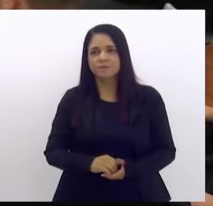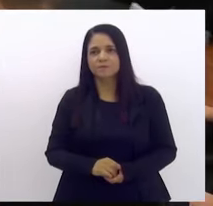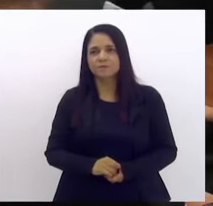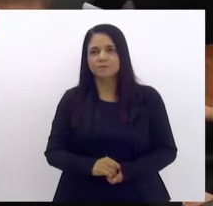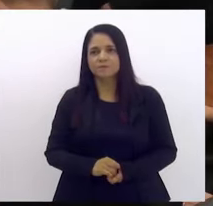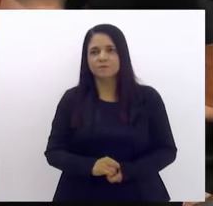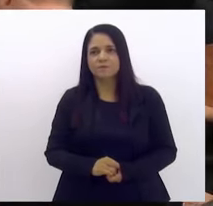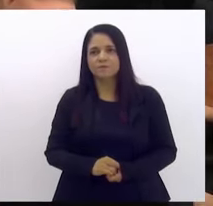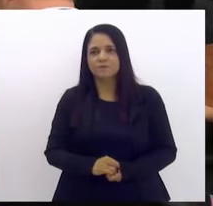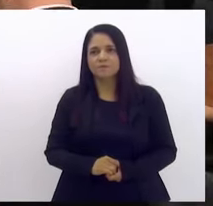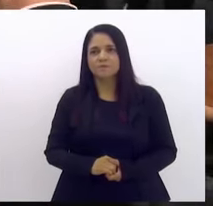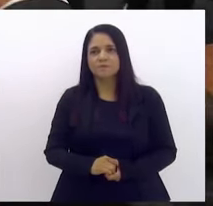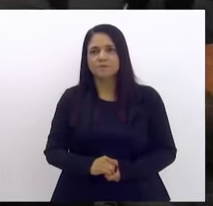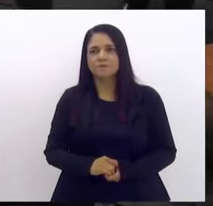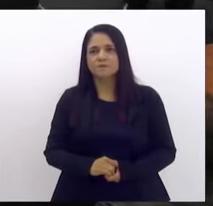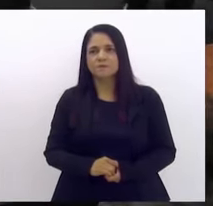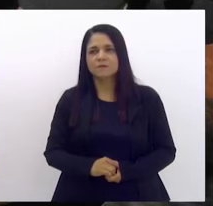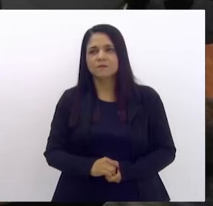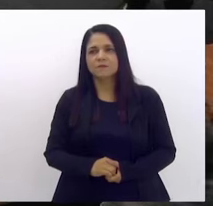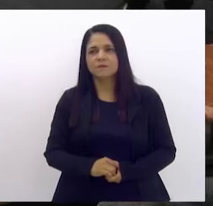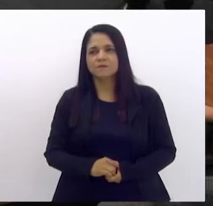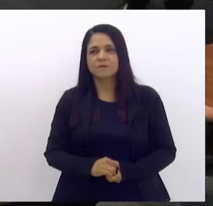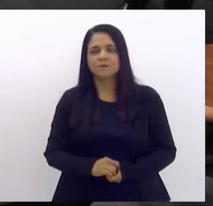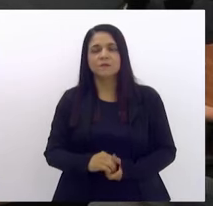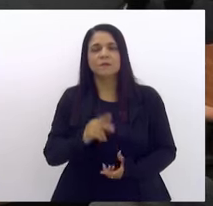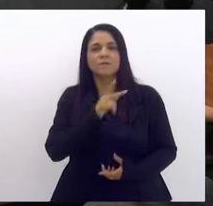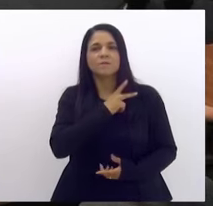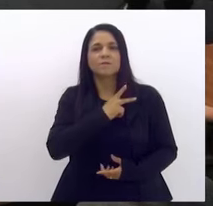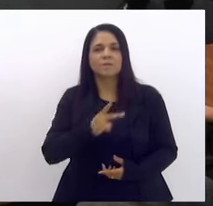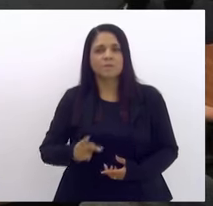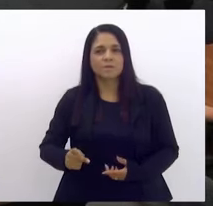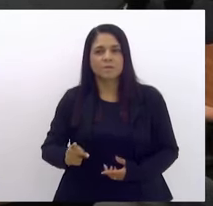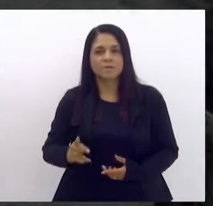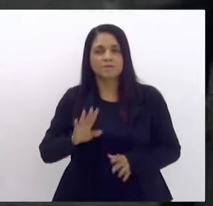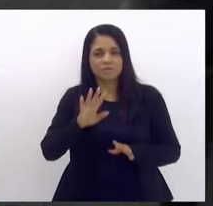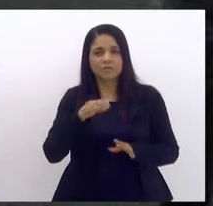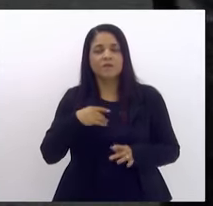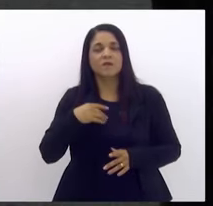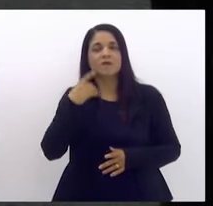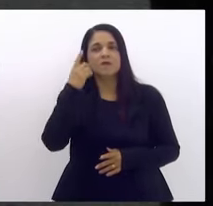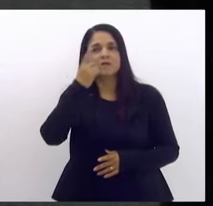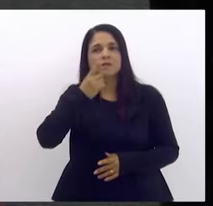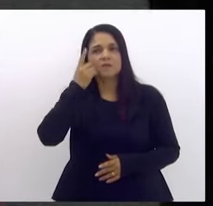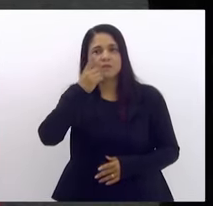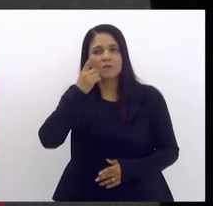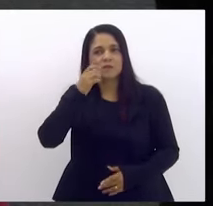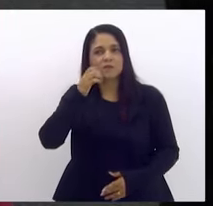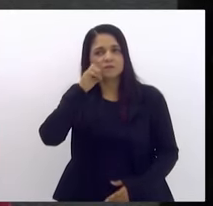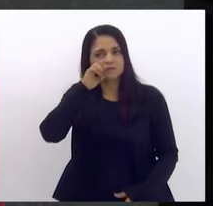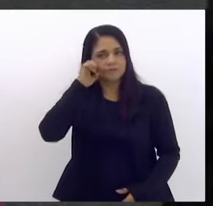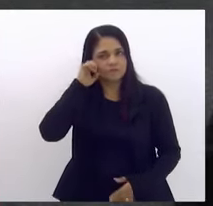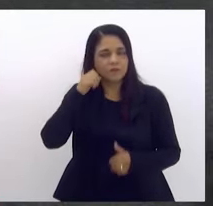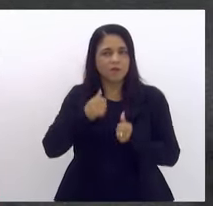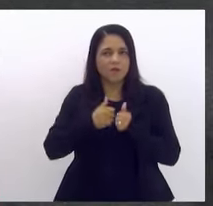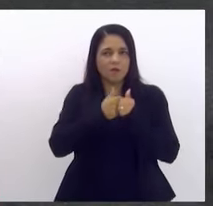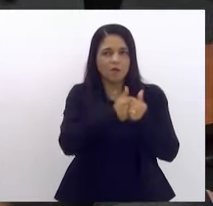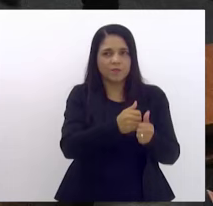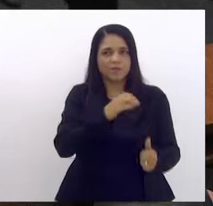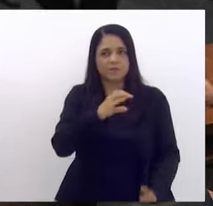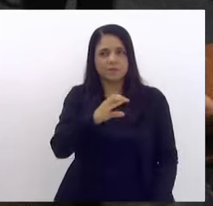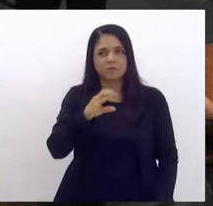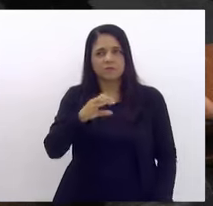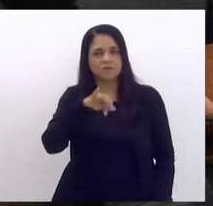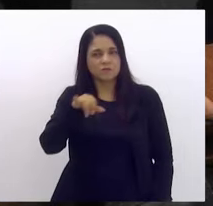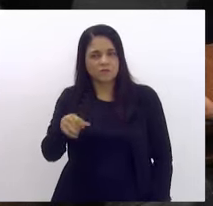Fez? Ah, então tá. Então, nossa nobre deputada Érica Takimoto. Acompanhando o parecer da CCJ. Tá, muito